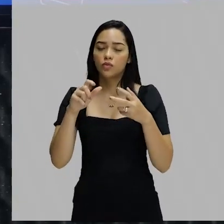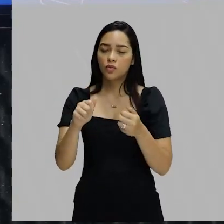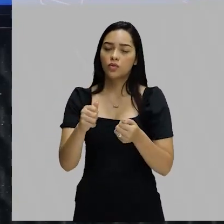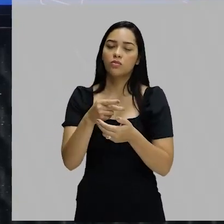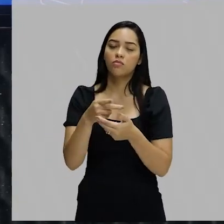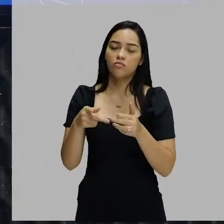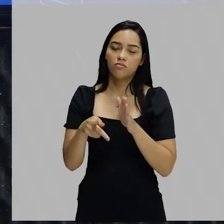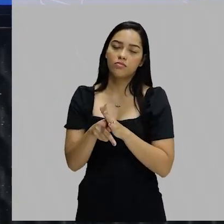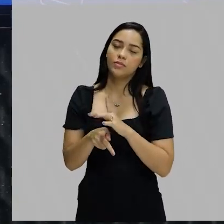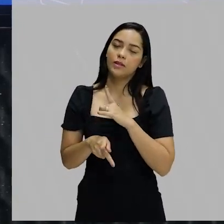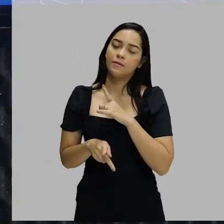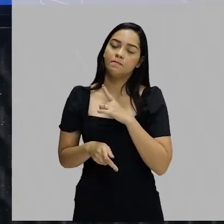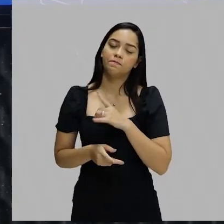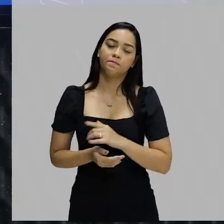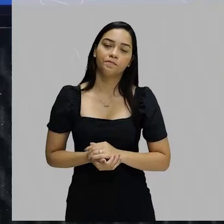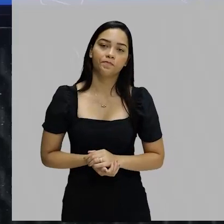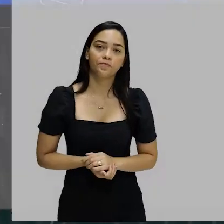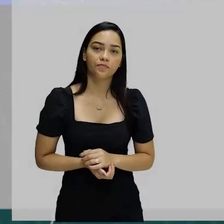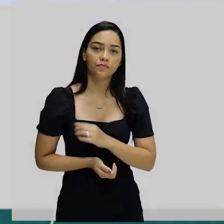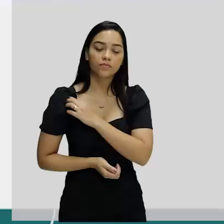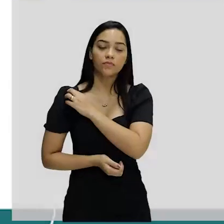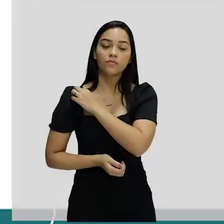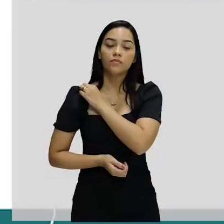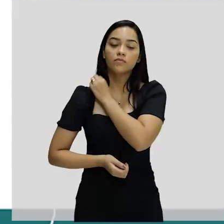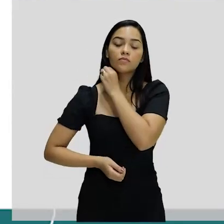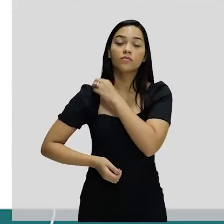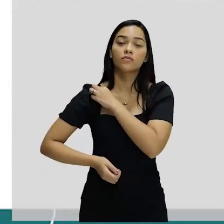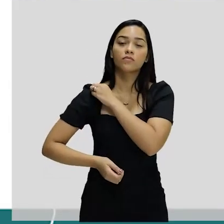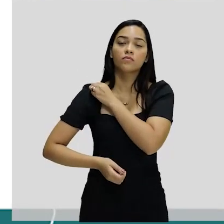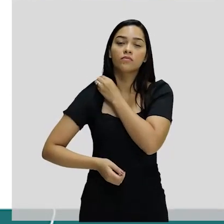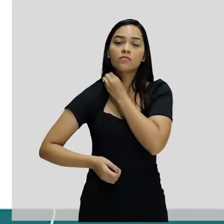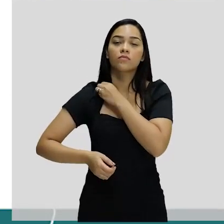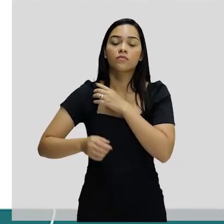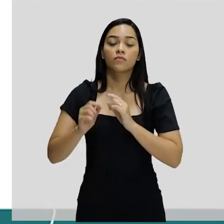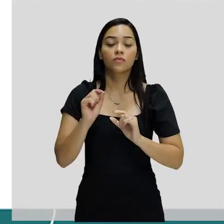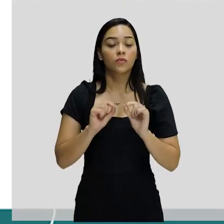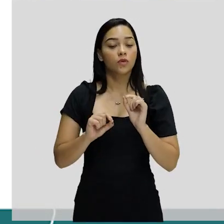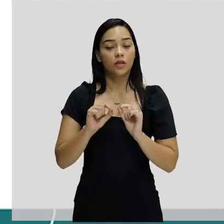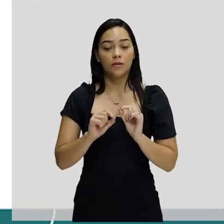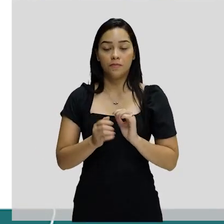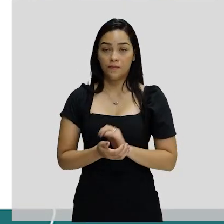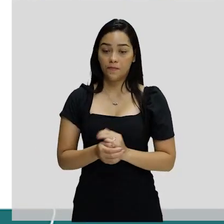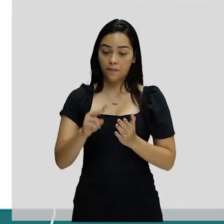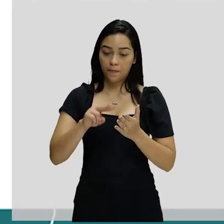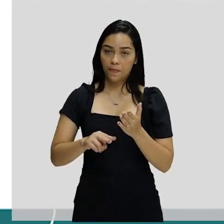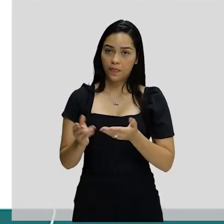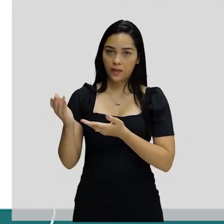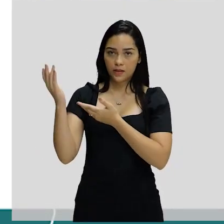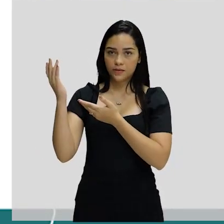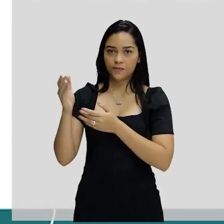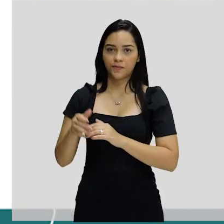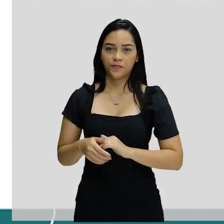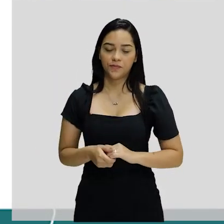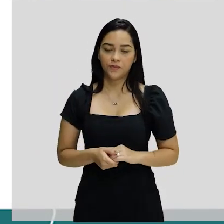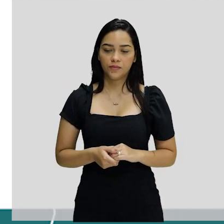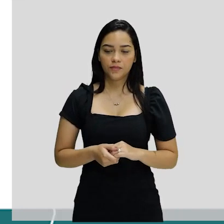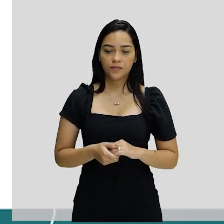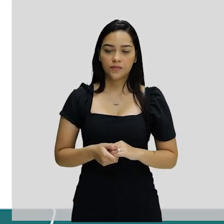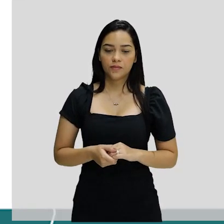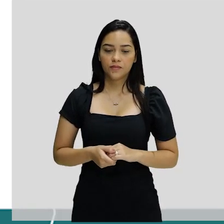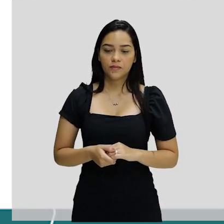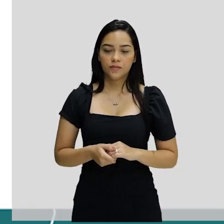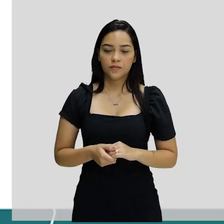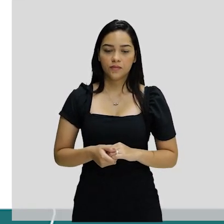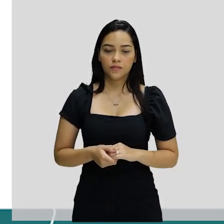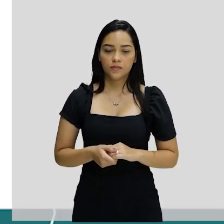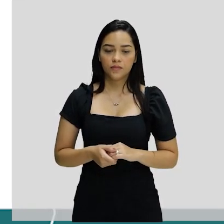do substantivo. Flexão dos substantivos. A flexão pode ser entendida como um processo a partir do qual